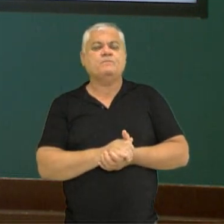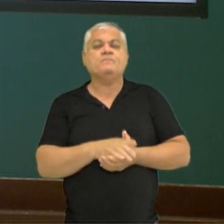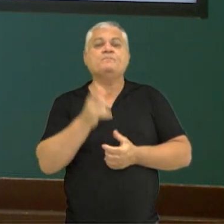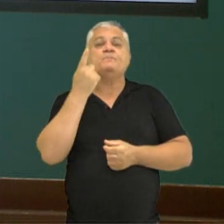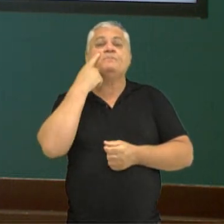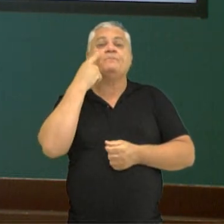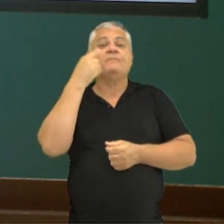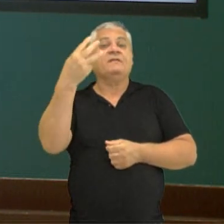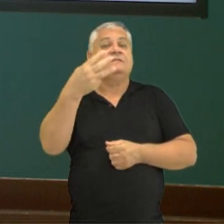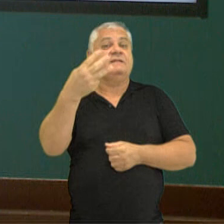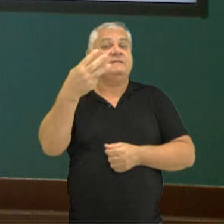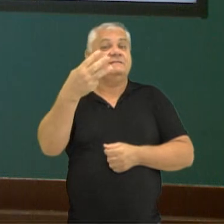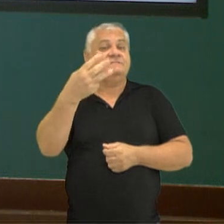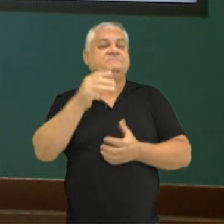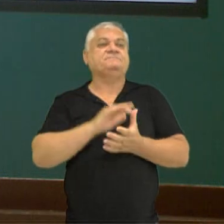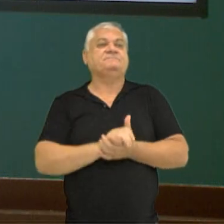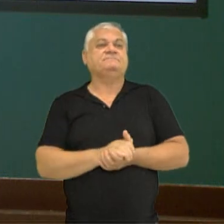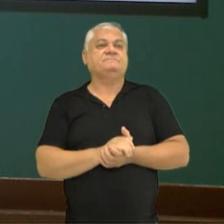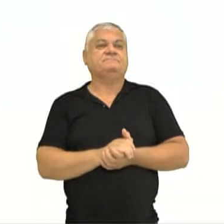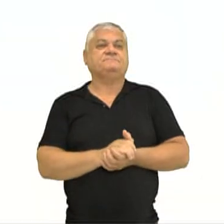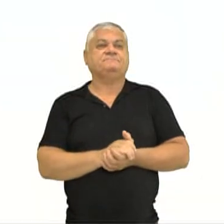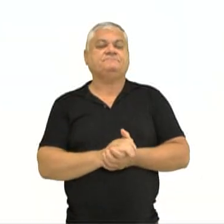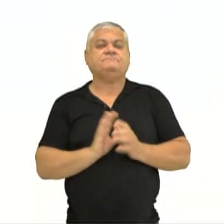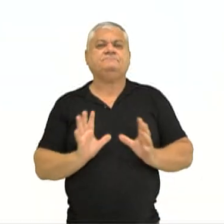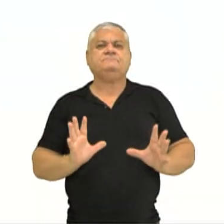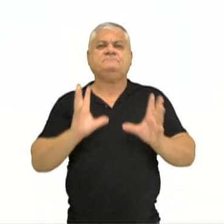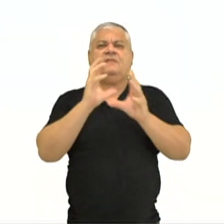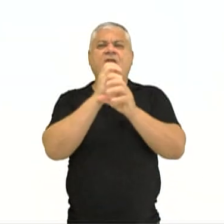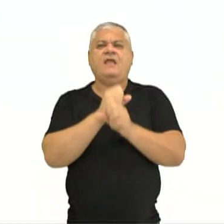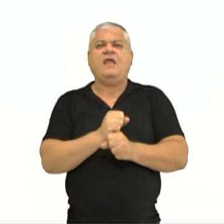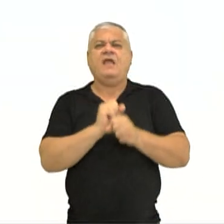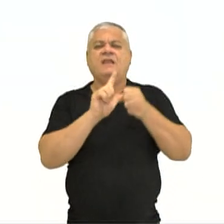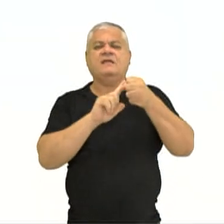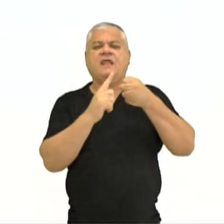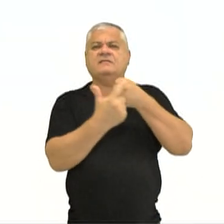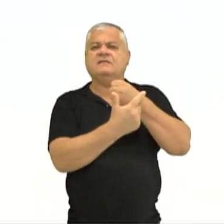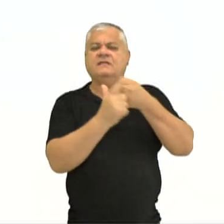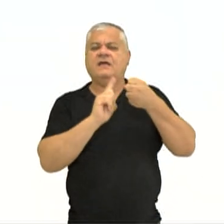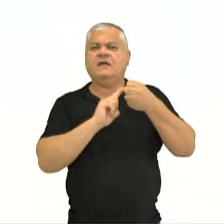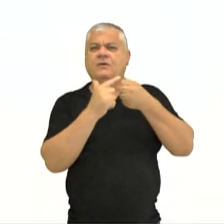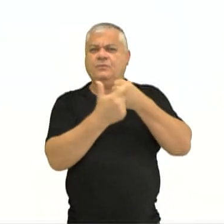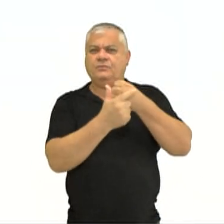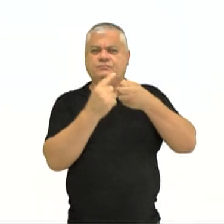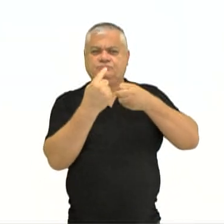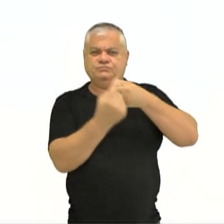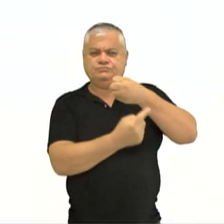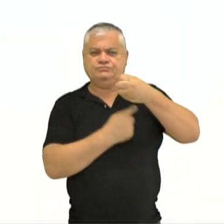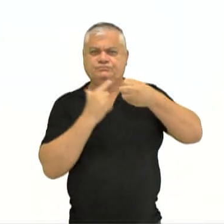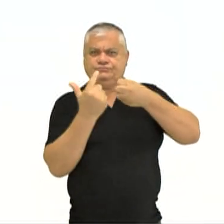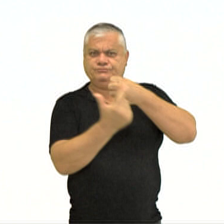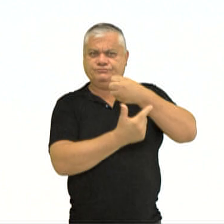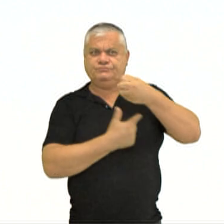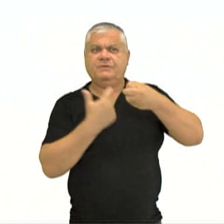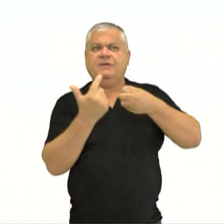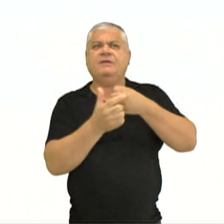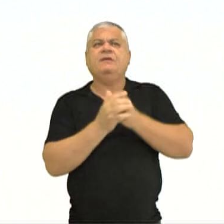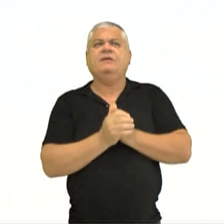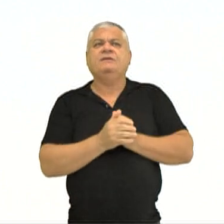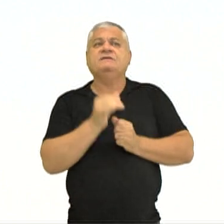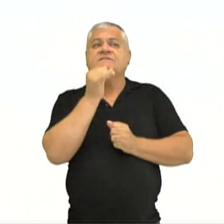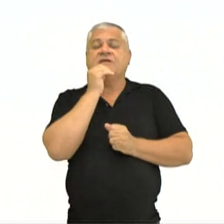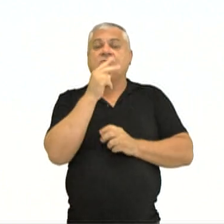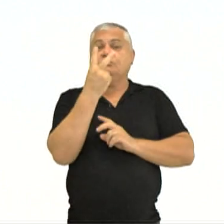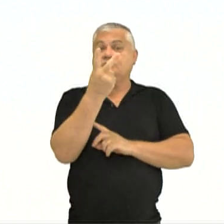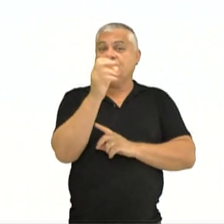agora no exercício 3, tá? Calcular a área lateral de um cilindro equilátero,